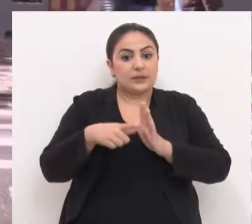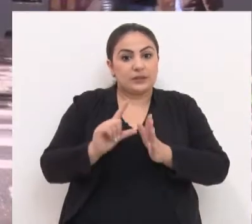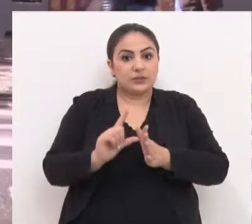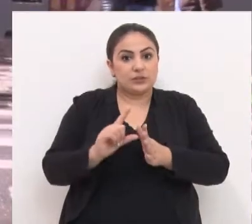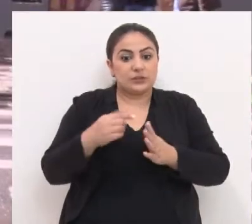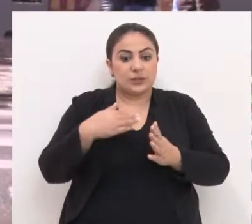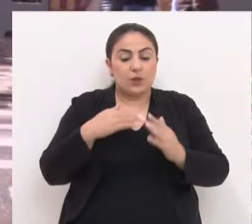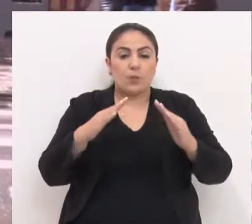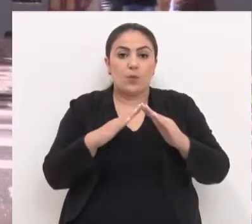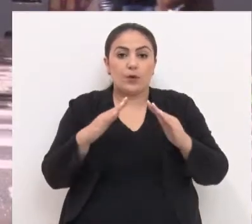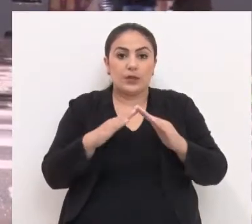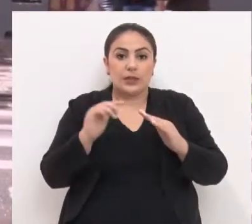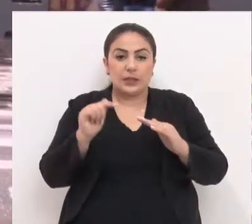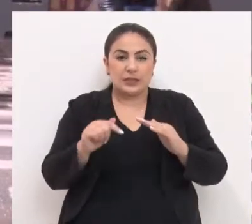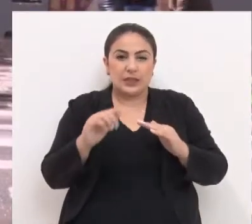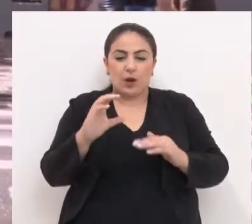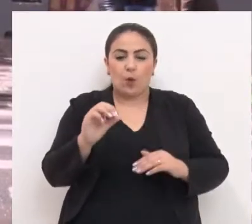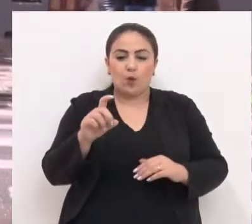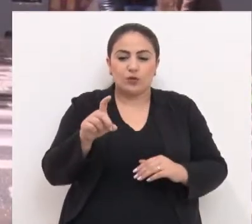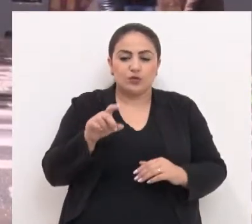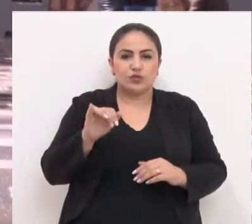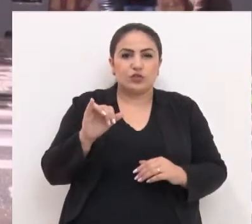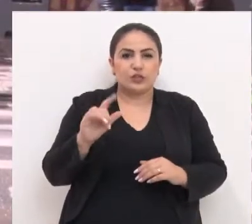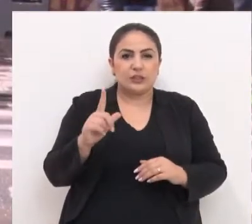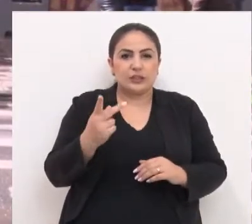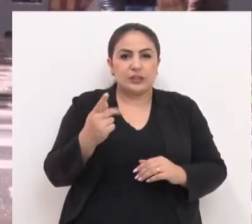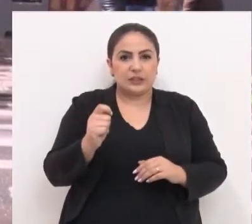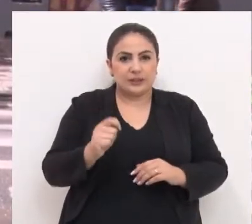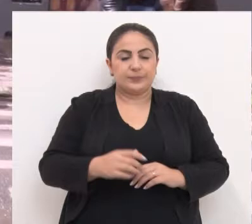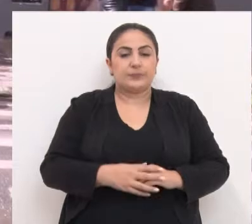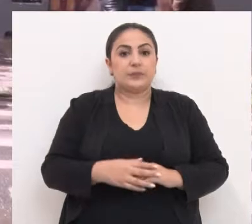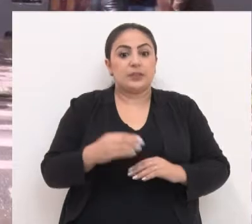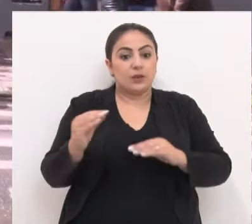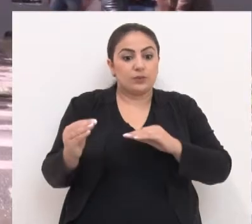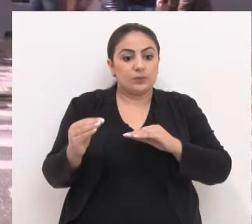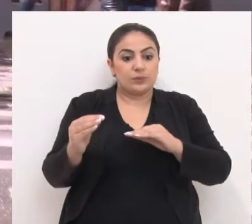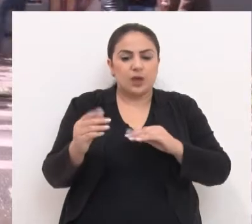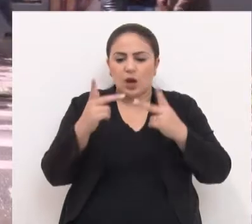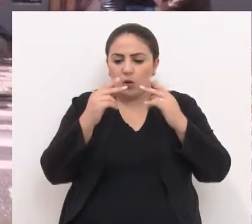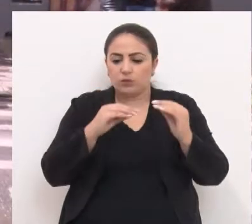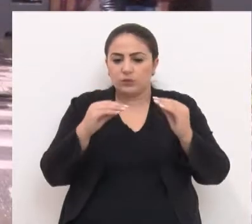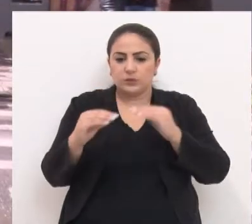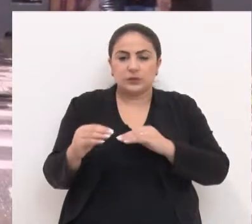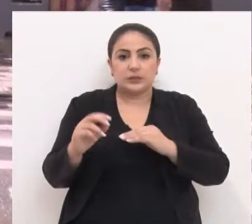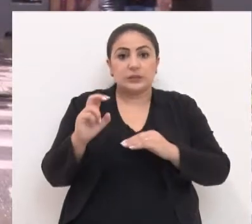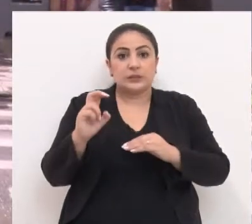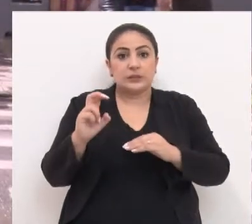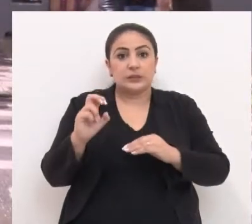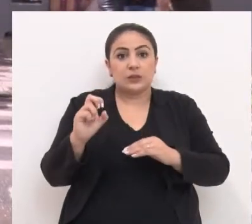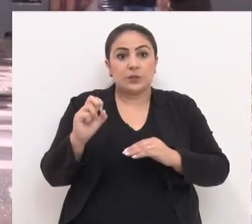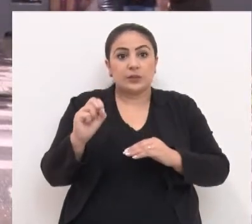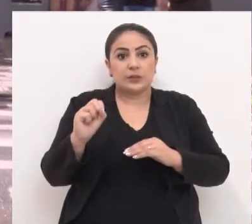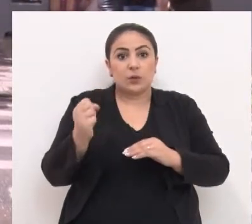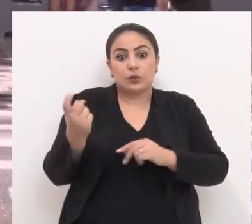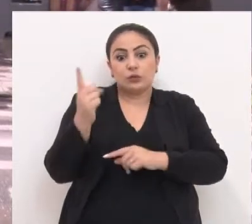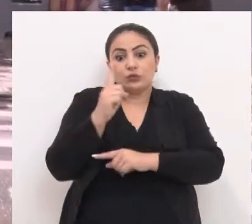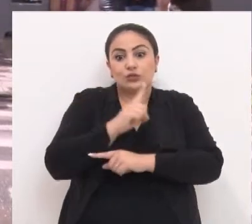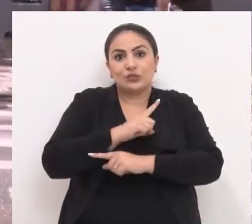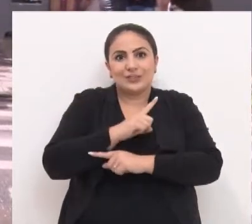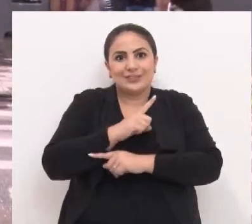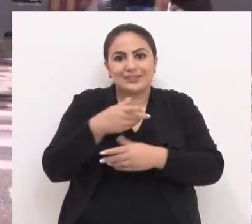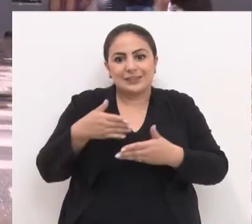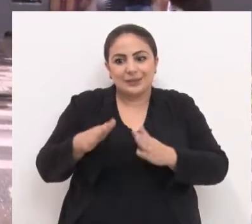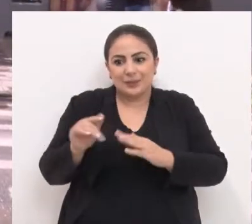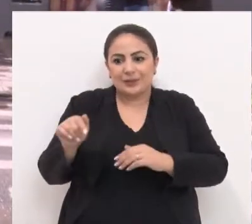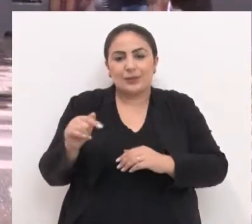Mas antes disso eu morei aqui no distrito de Coxilha e fui trazido para ali com 58 dias de idade pela